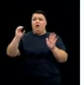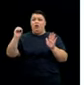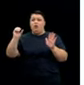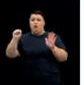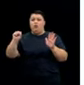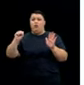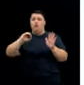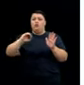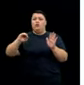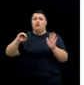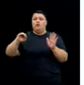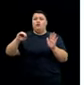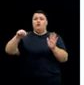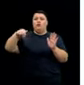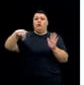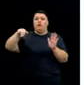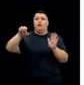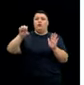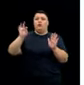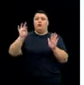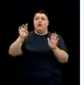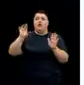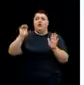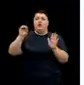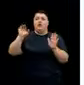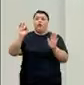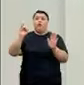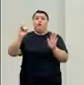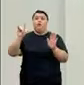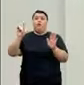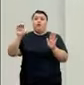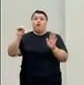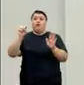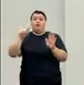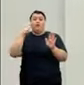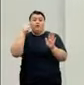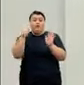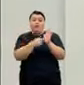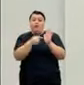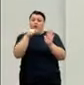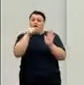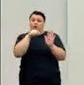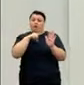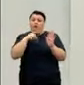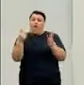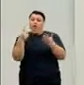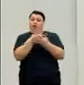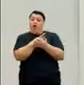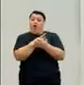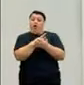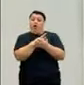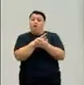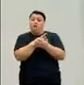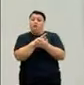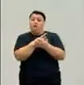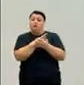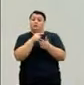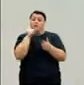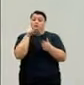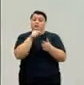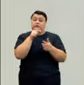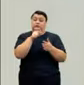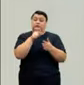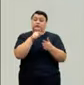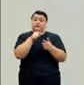ali no antígeno e vai sinalizar, ó, aqui tem coisa errada, pode vir que destruir esse